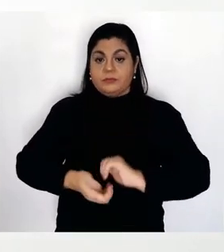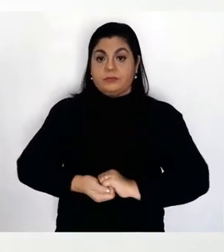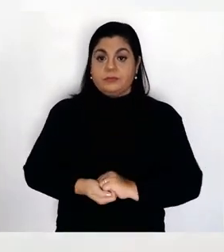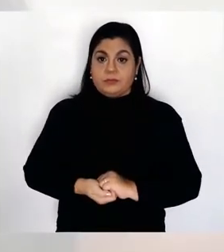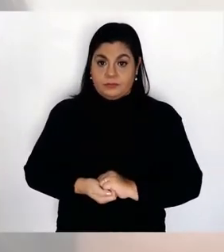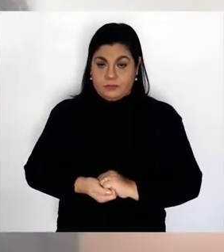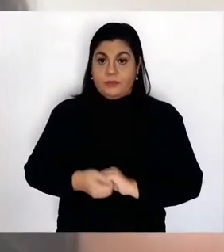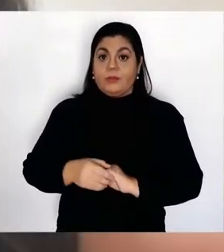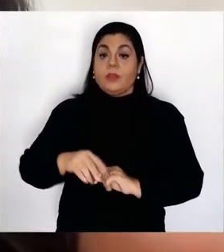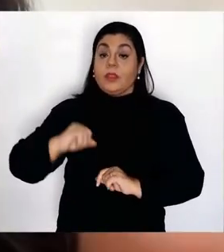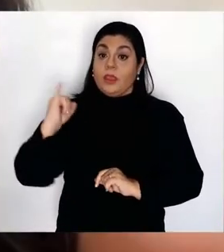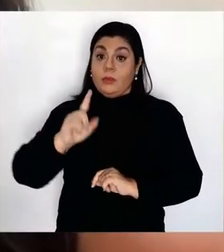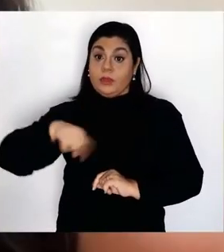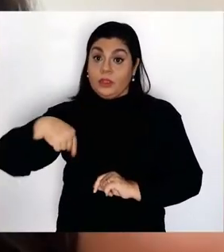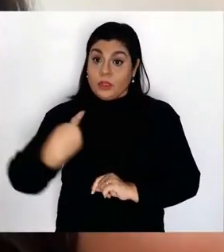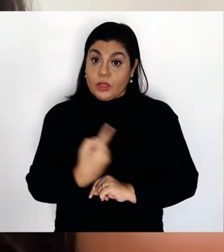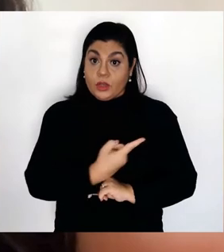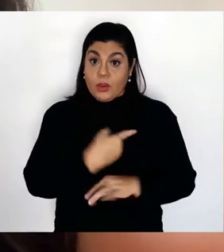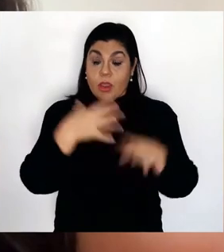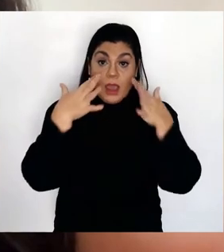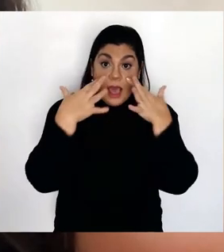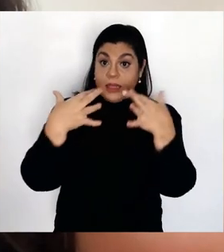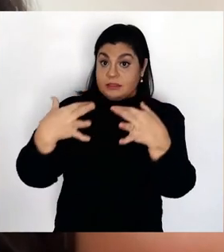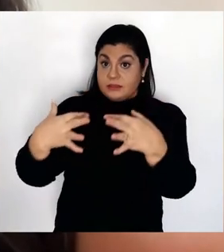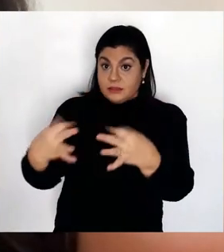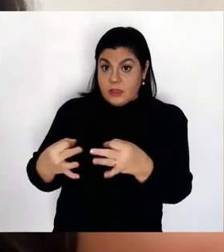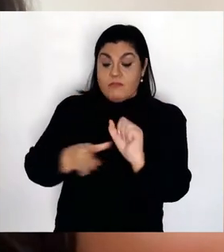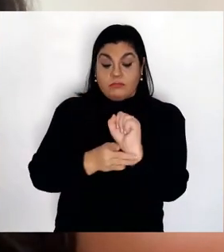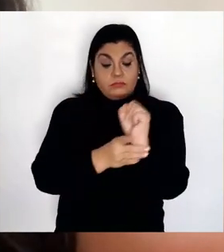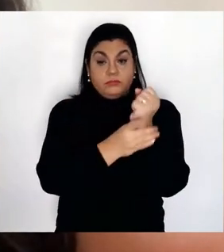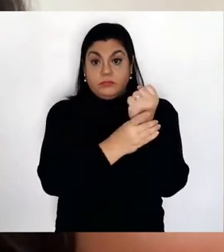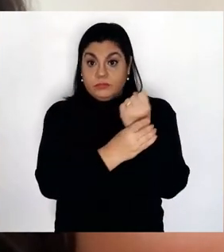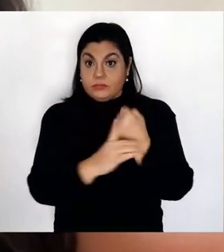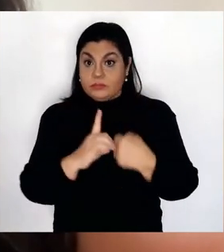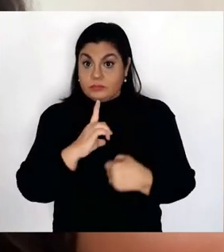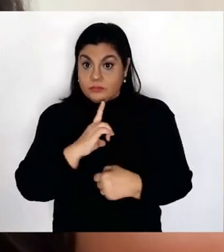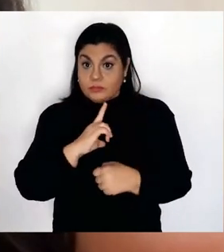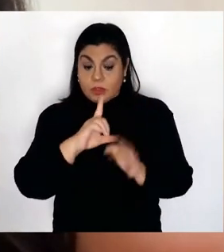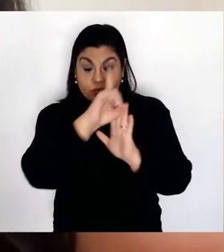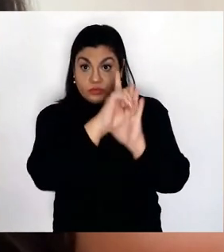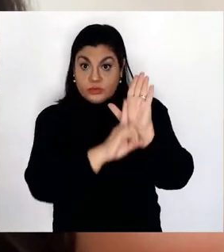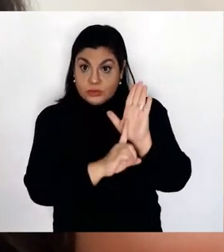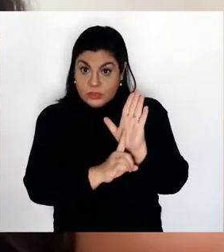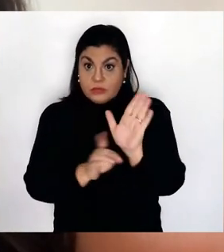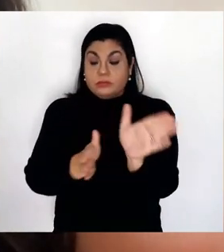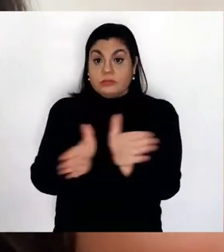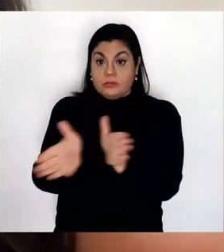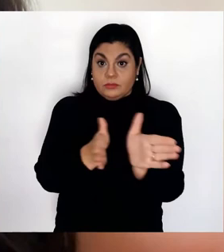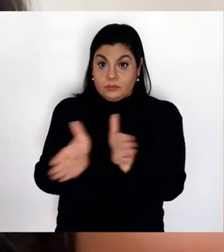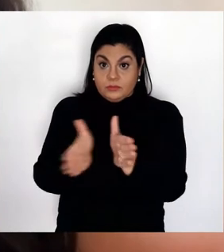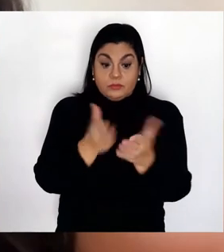maneira remota. É importante ficarmos atentas para garantir que os nossos direitos